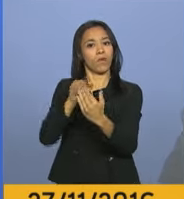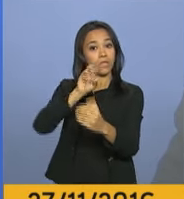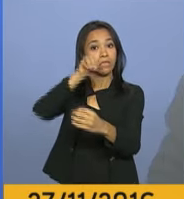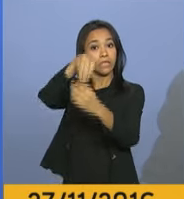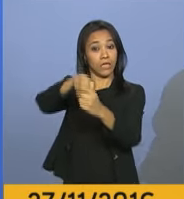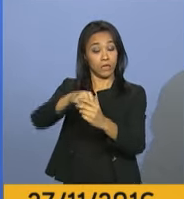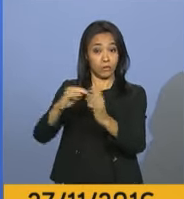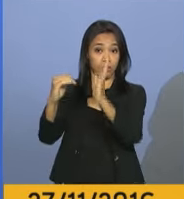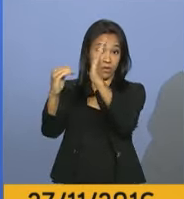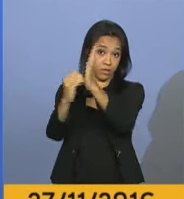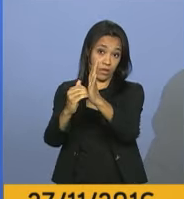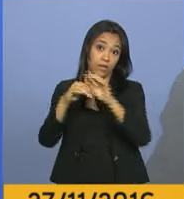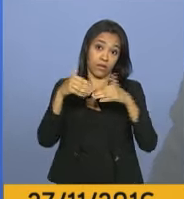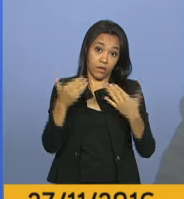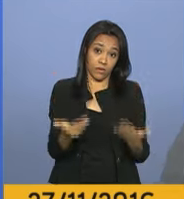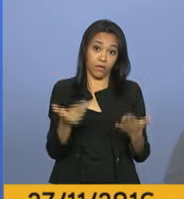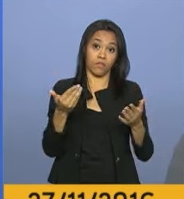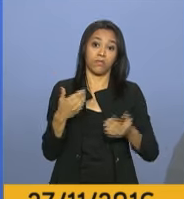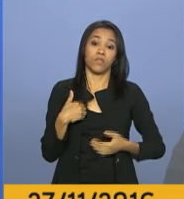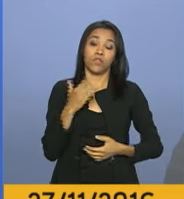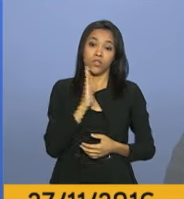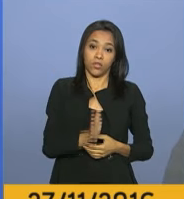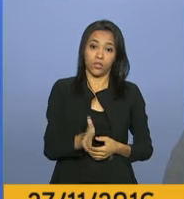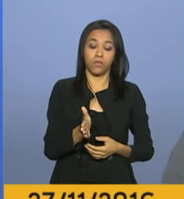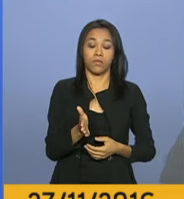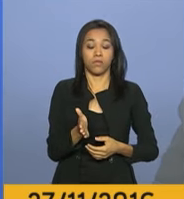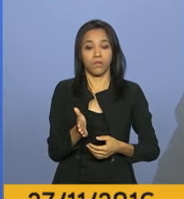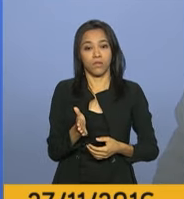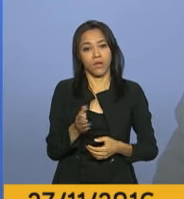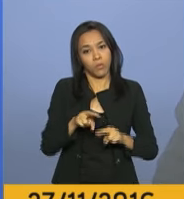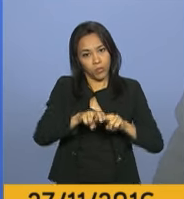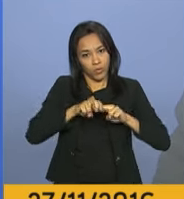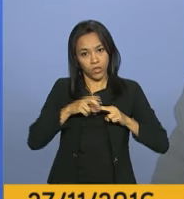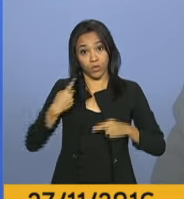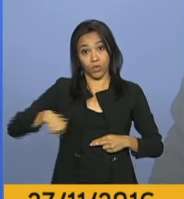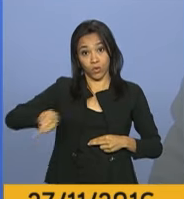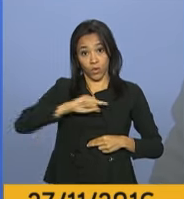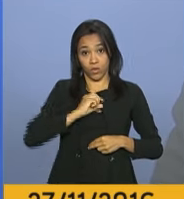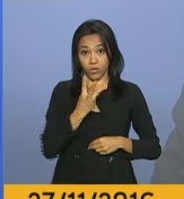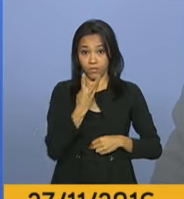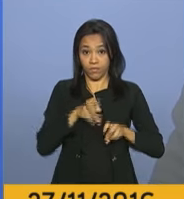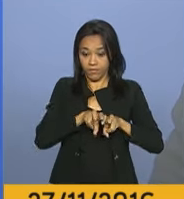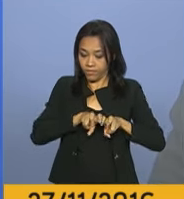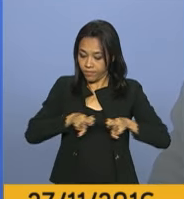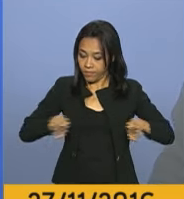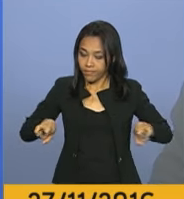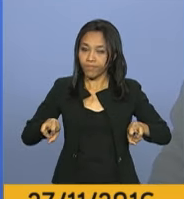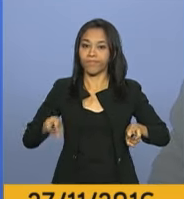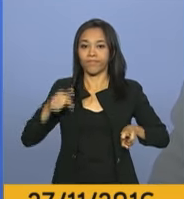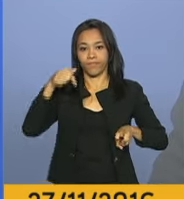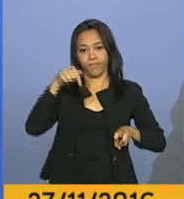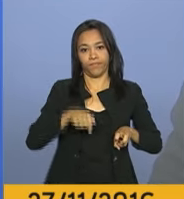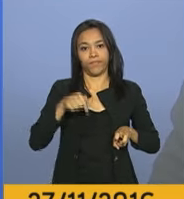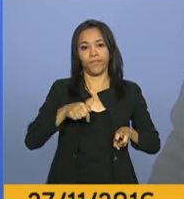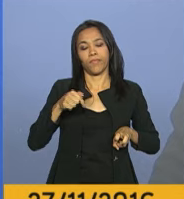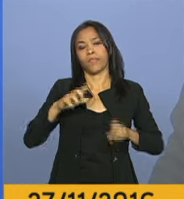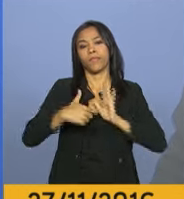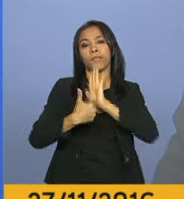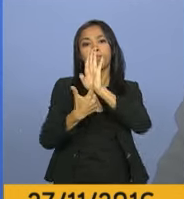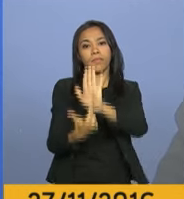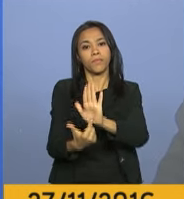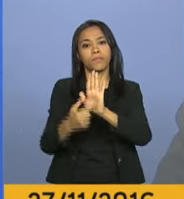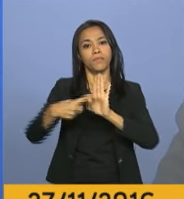Federal. Portanto, desde logo, e por isso estamos aqui, para revelar que,